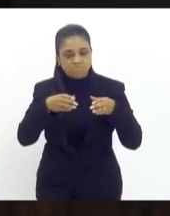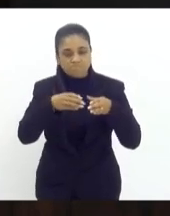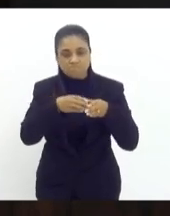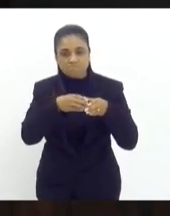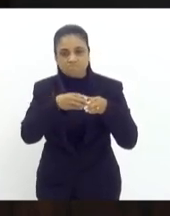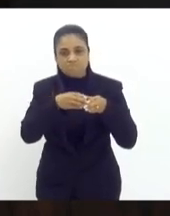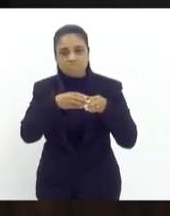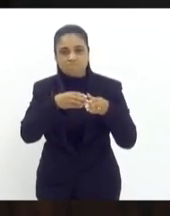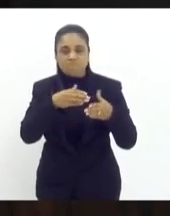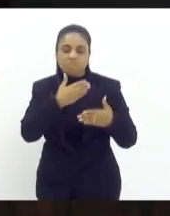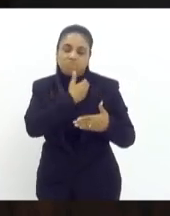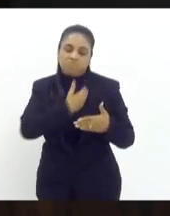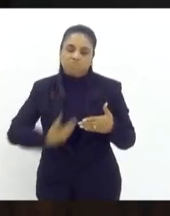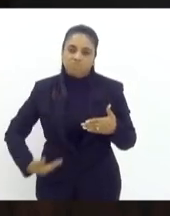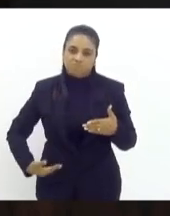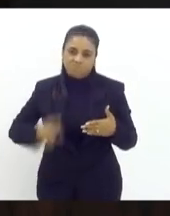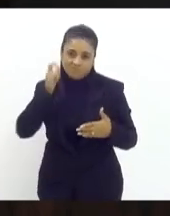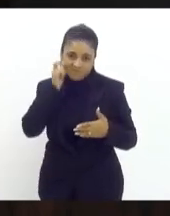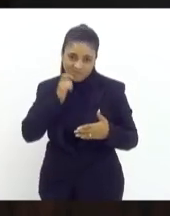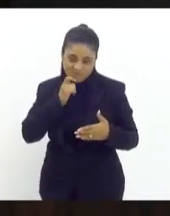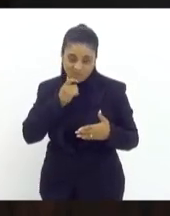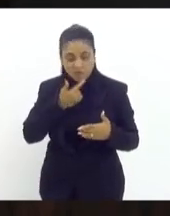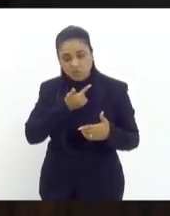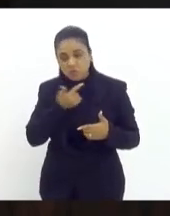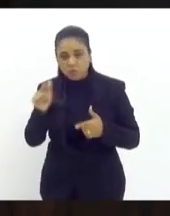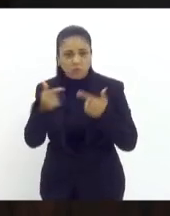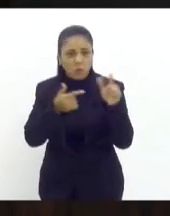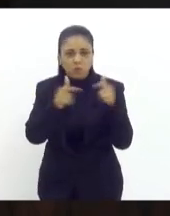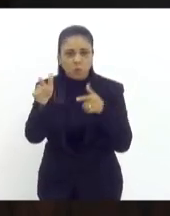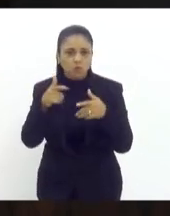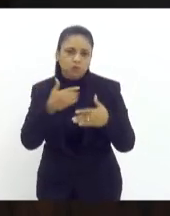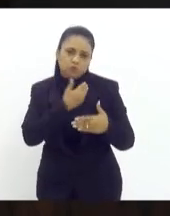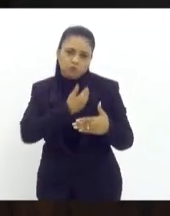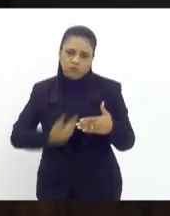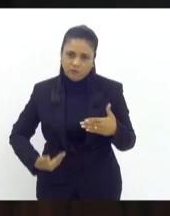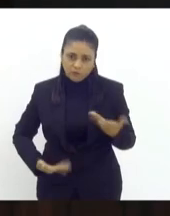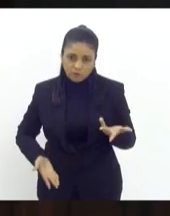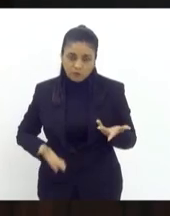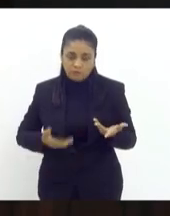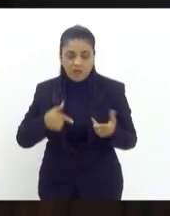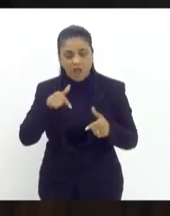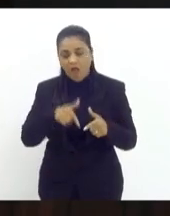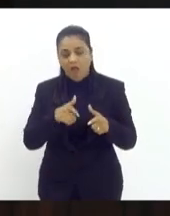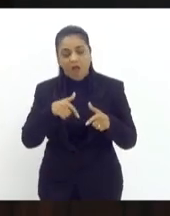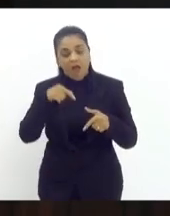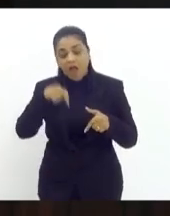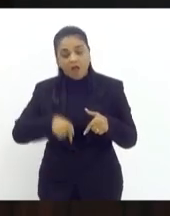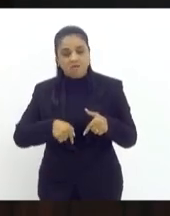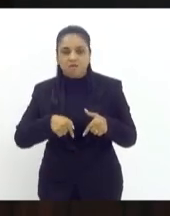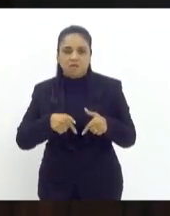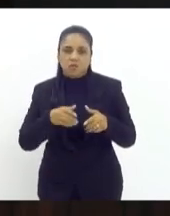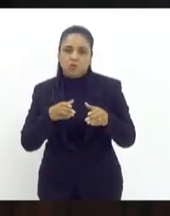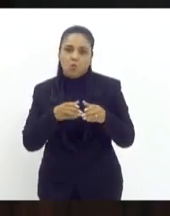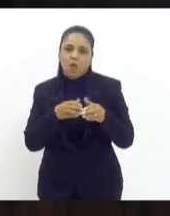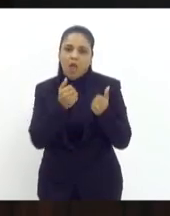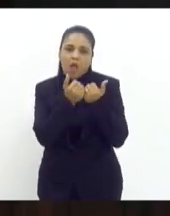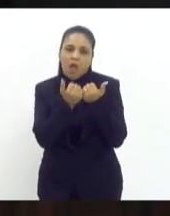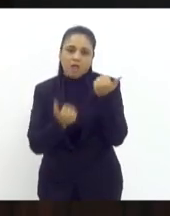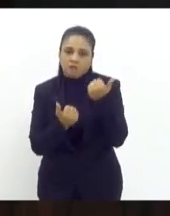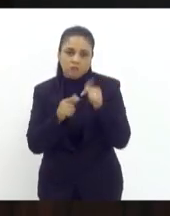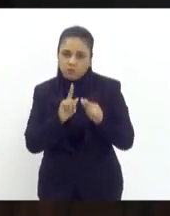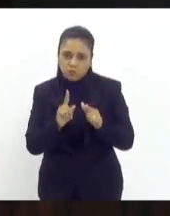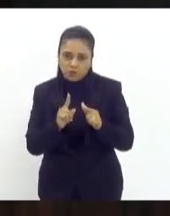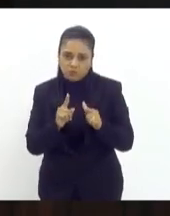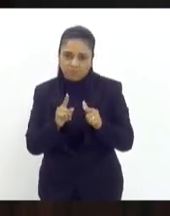aqui Cláudio e das comitivas dos governadores que estavam todos e o funcionário disse aqui não é lugar aqui não é para assessora senhora